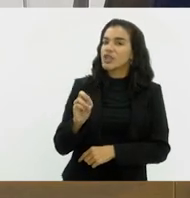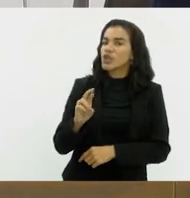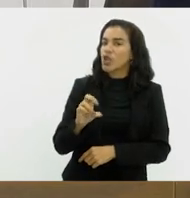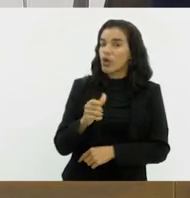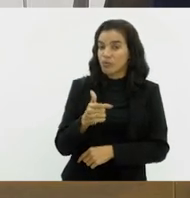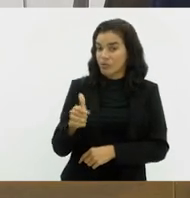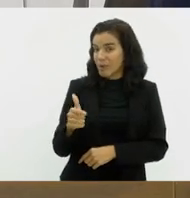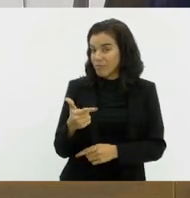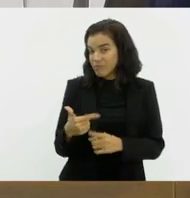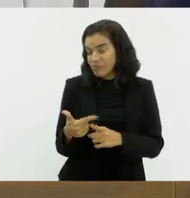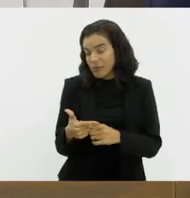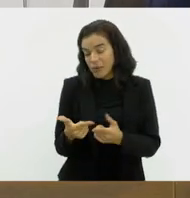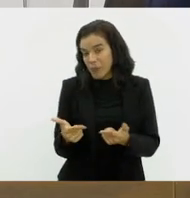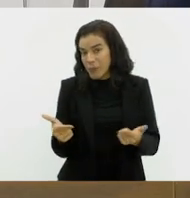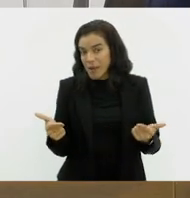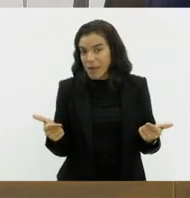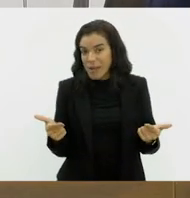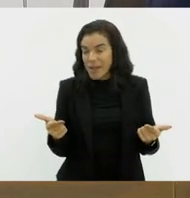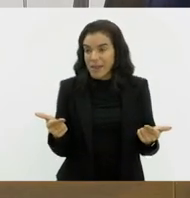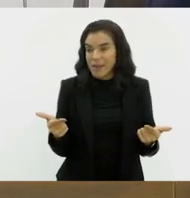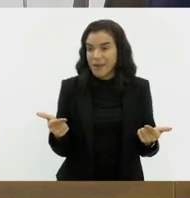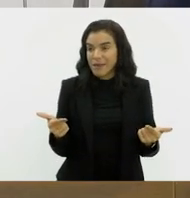está previsto, está dito que a direção